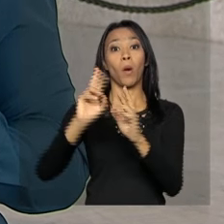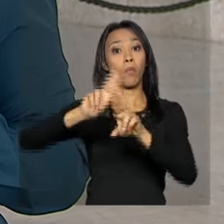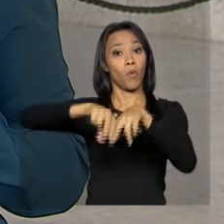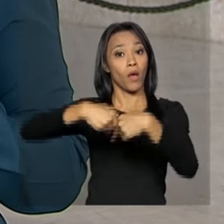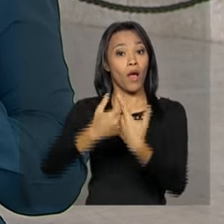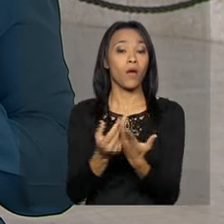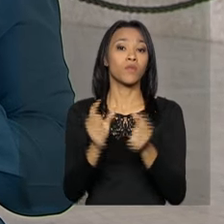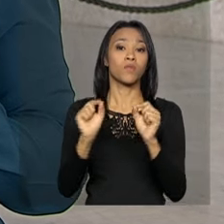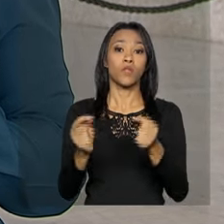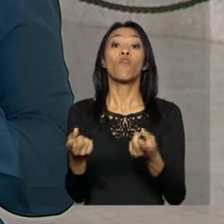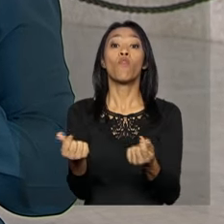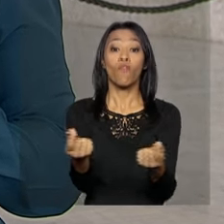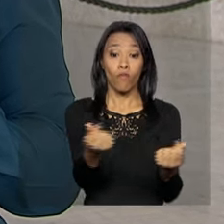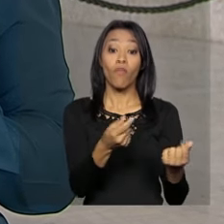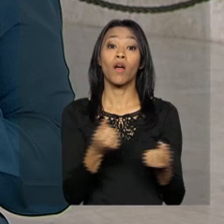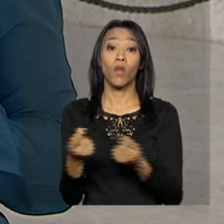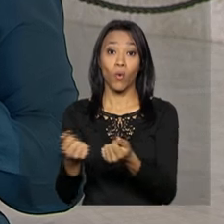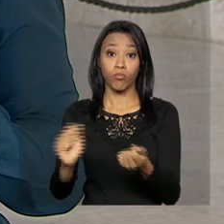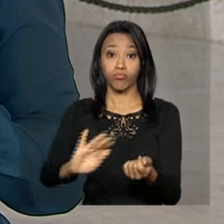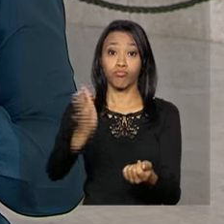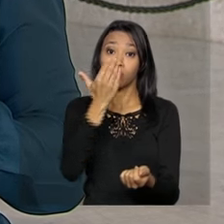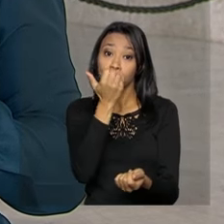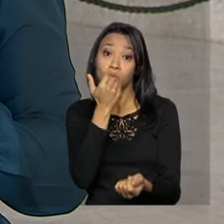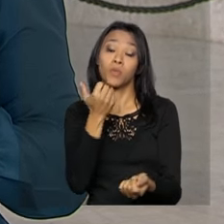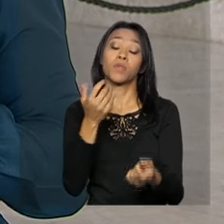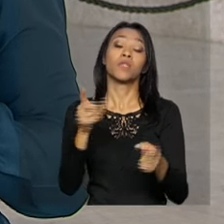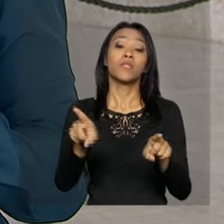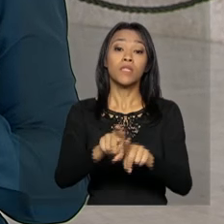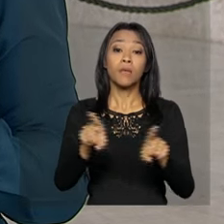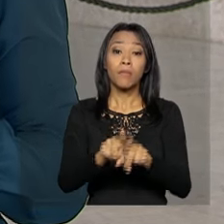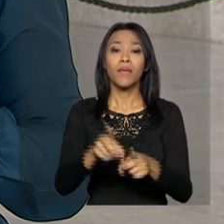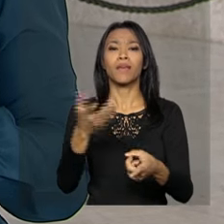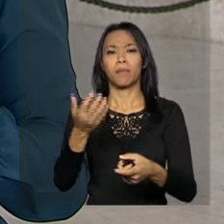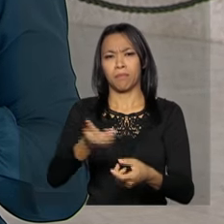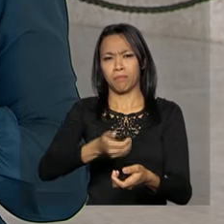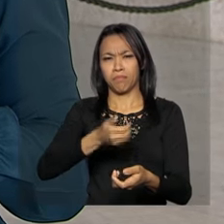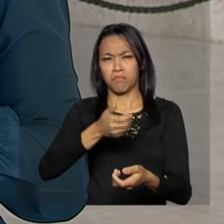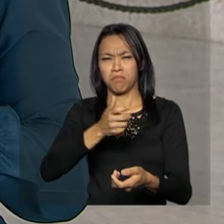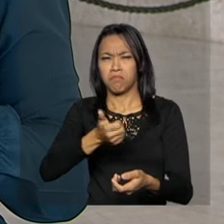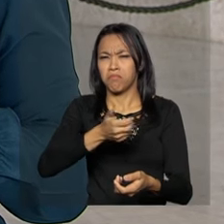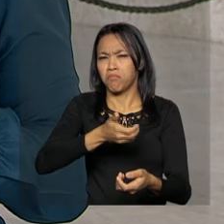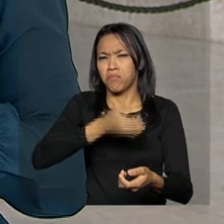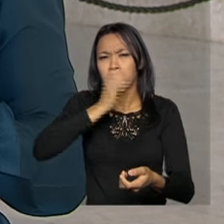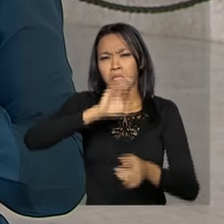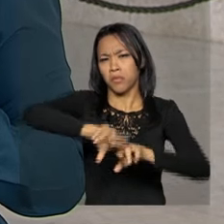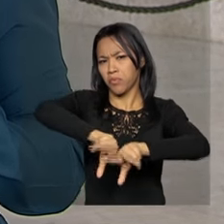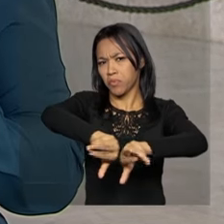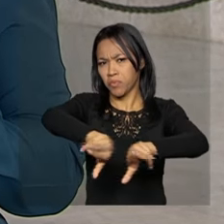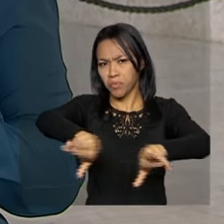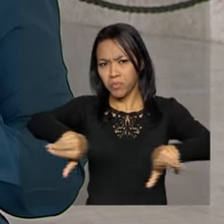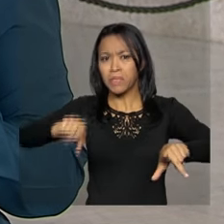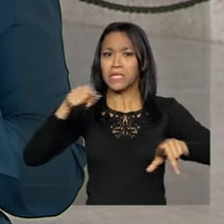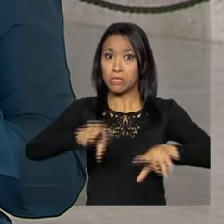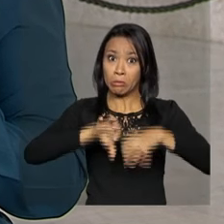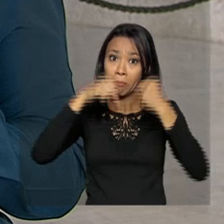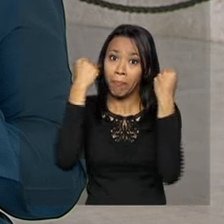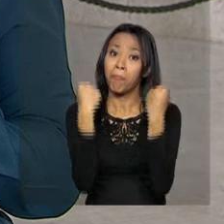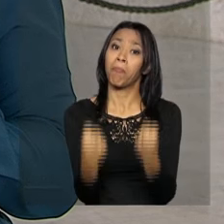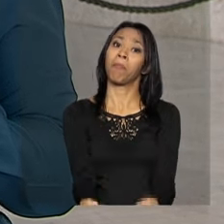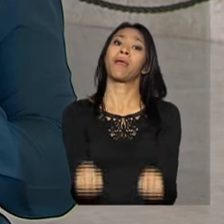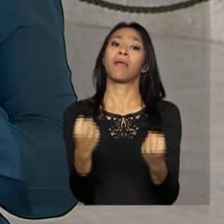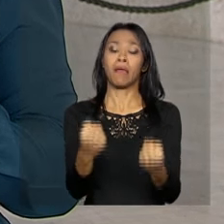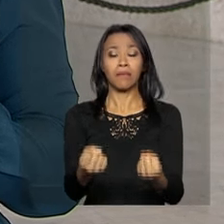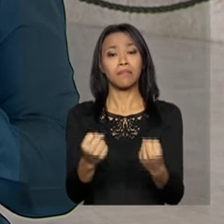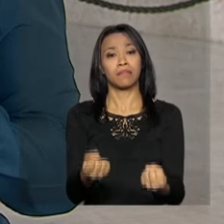nos preços dos alimentos e bebidas. Estes dois itens apresentam um peso maior no orçamento das